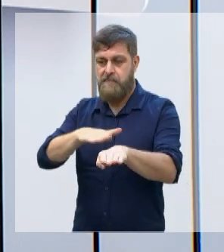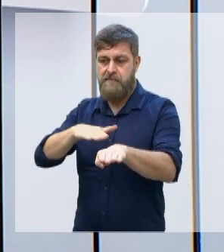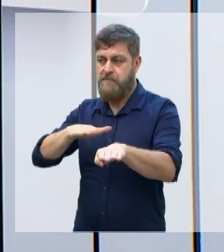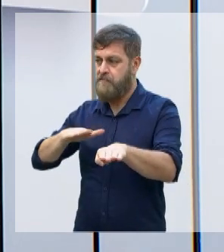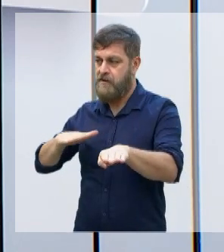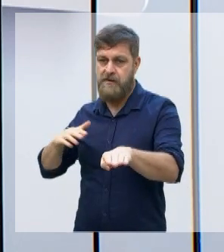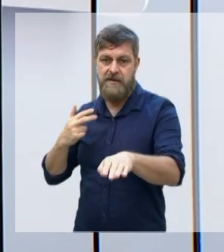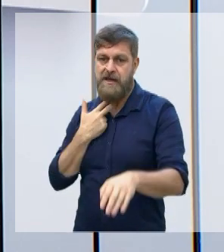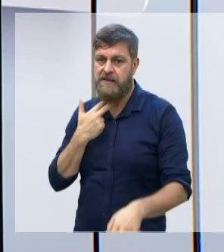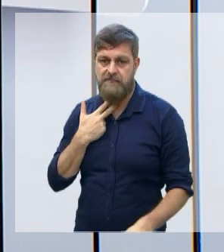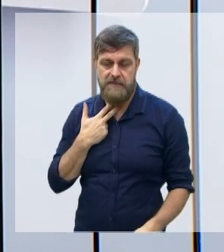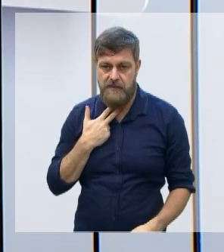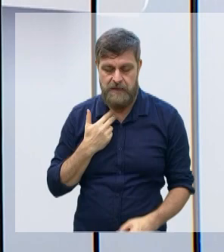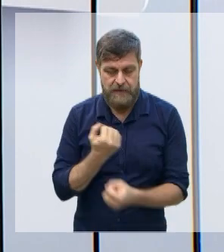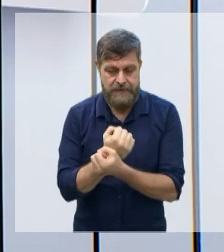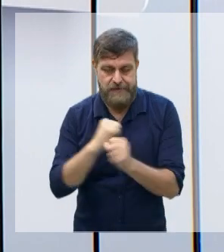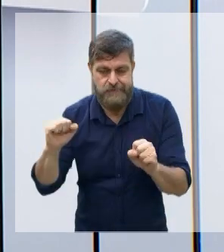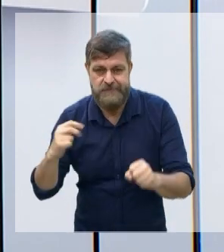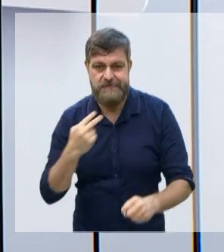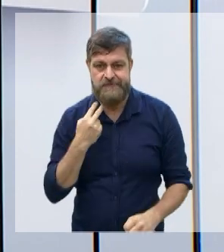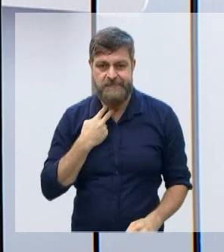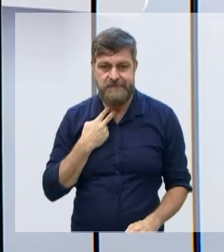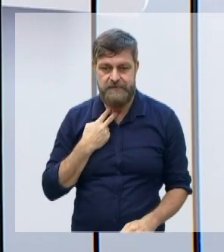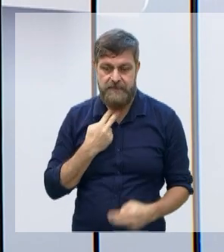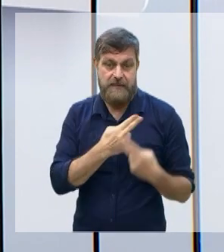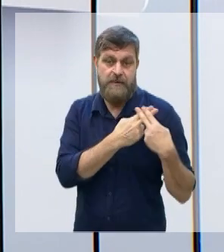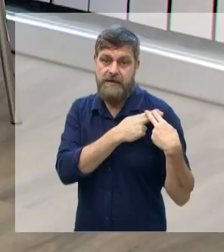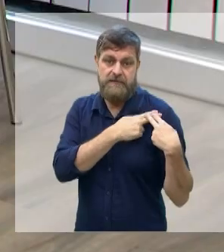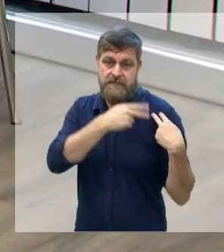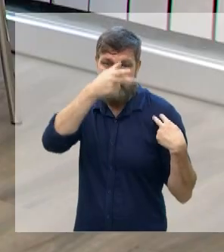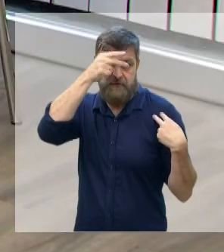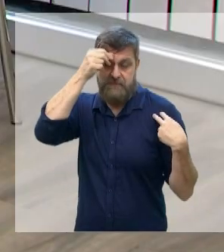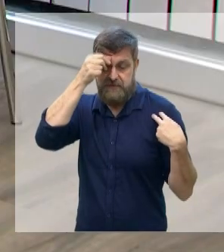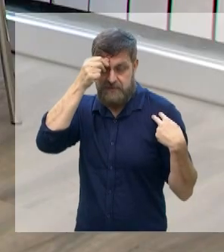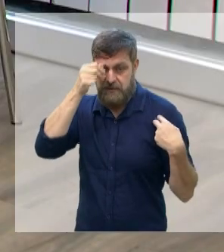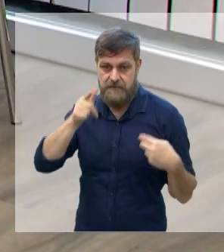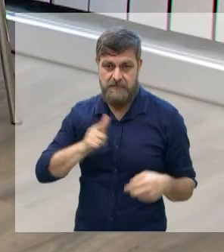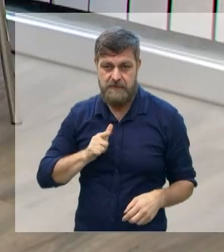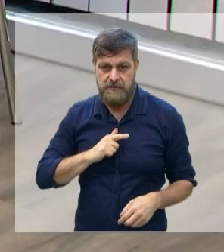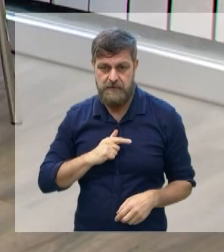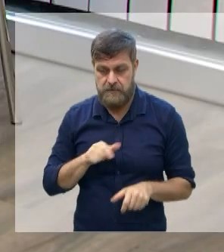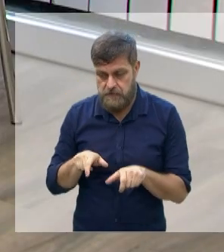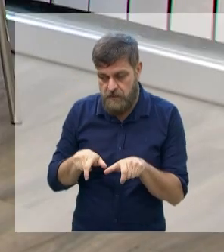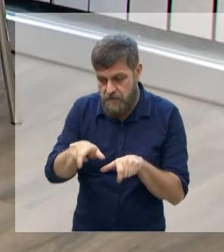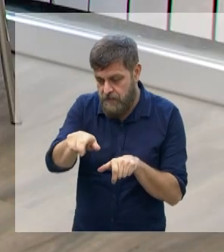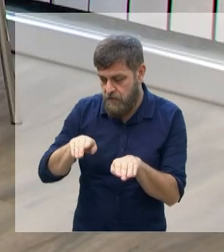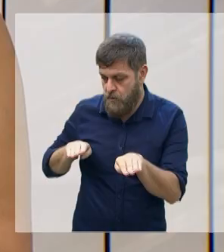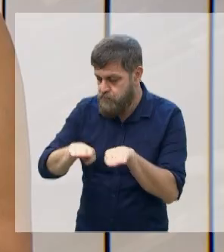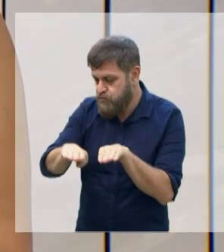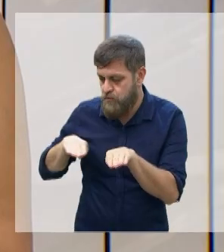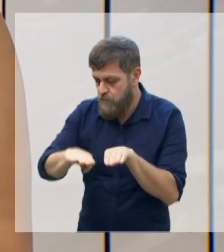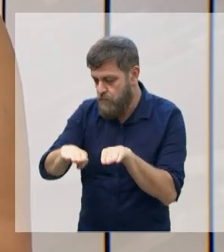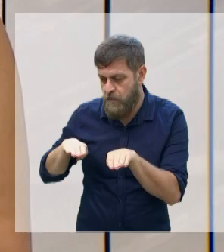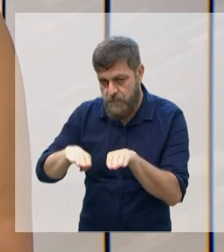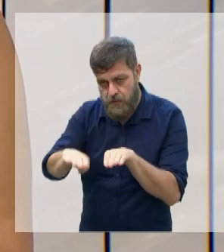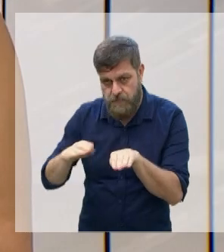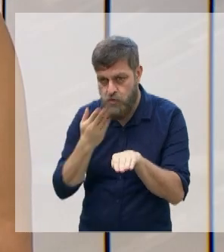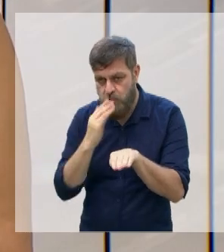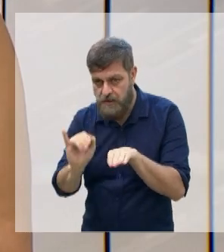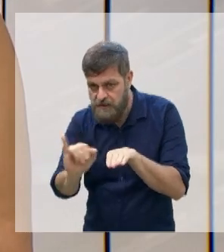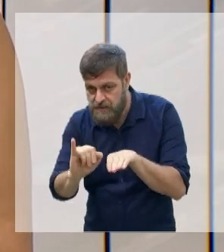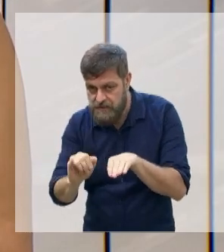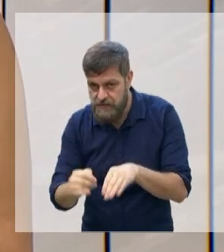em uma via que não compete o então essa quantia monetária originais na santos dumont compete à